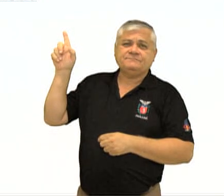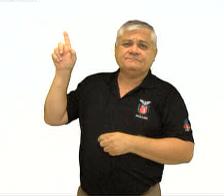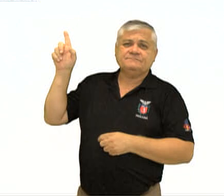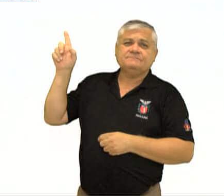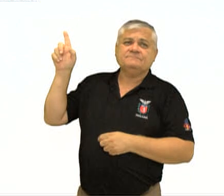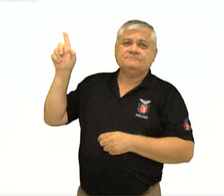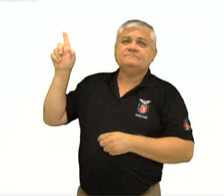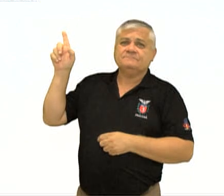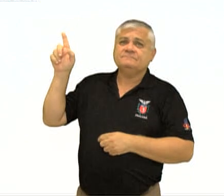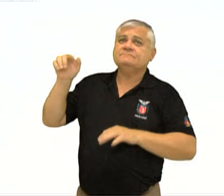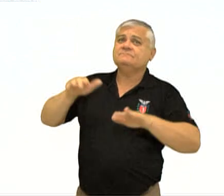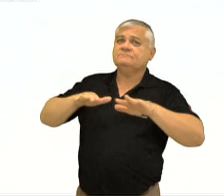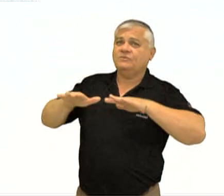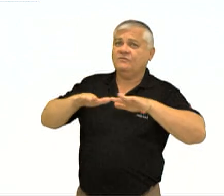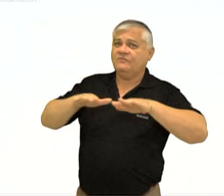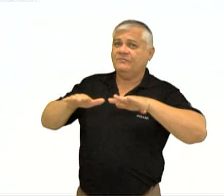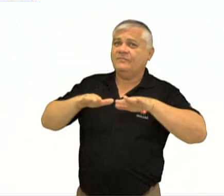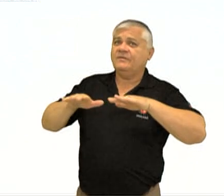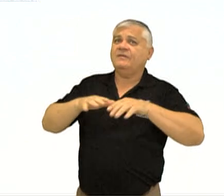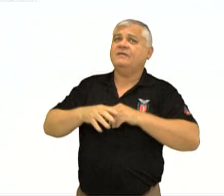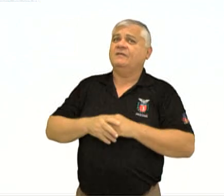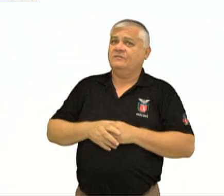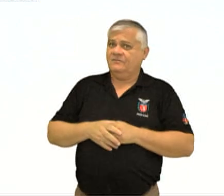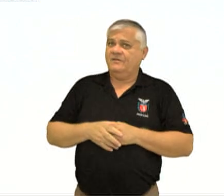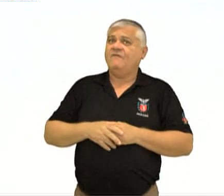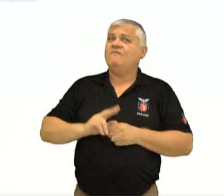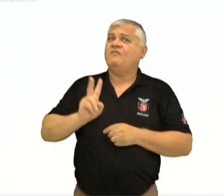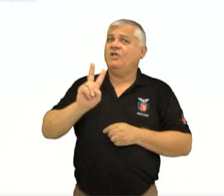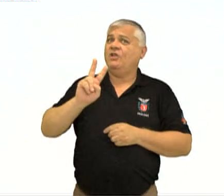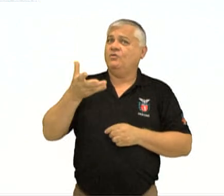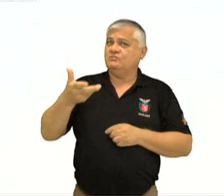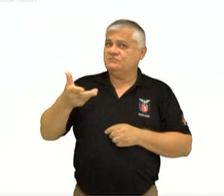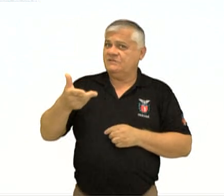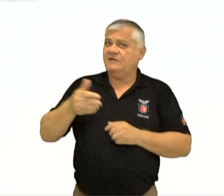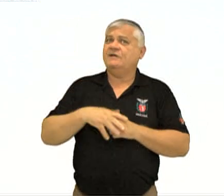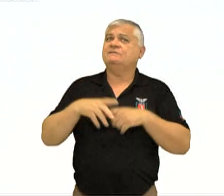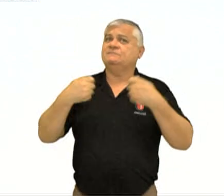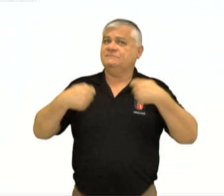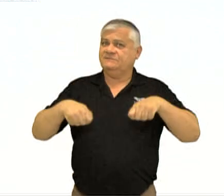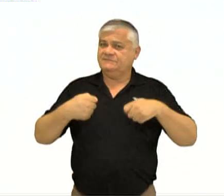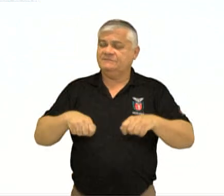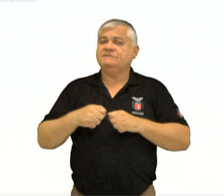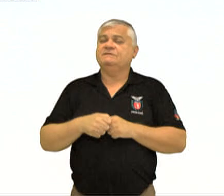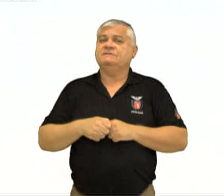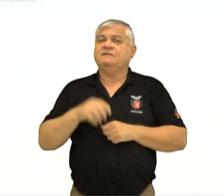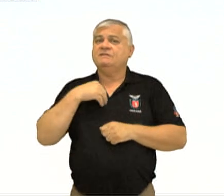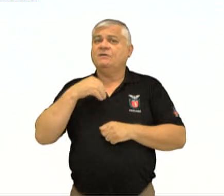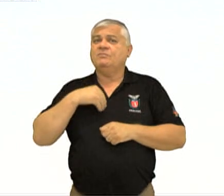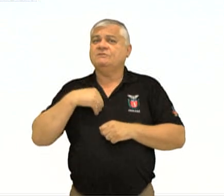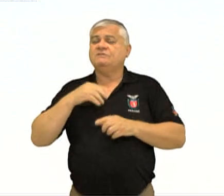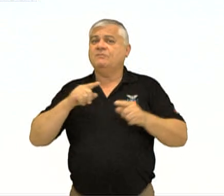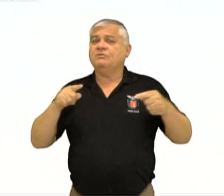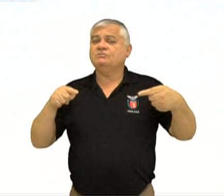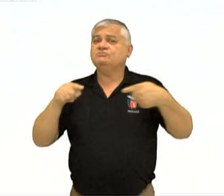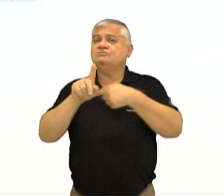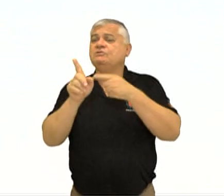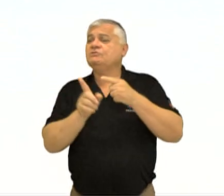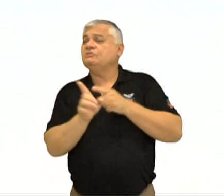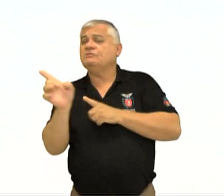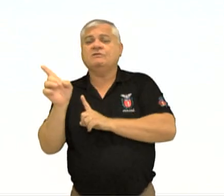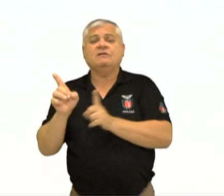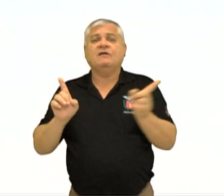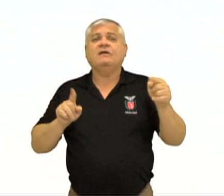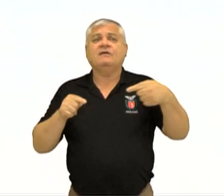que a quantidade de movimento ele é vetorial, certo? Então, ali depende do sentido de vetor, as direções dos objetos são um pouquinho